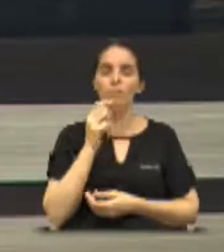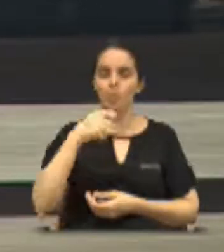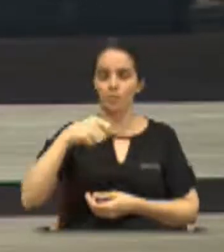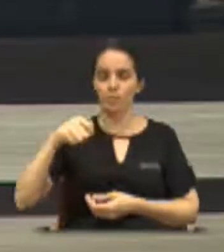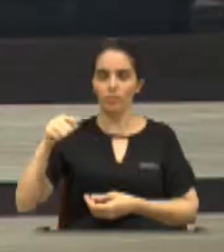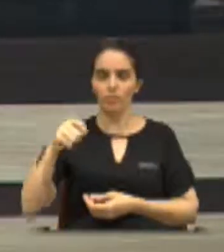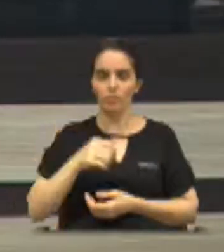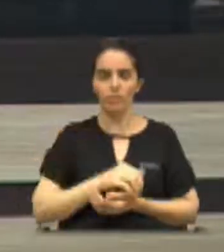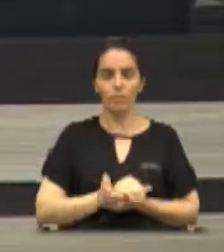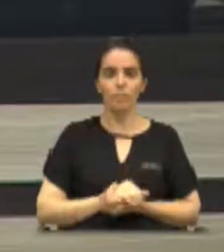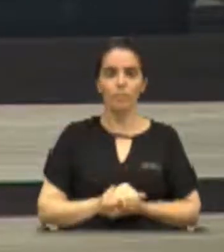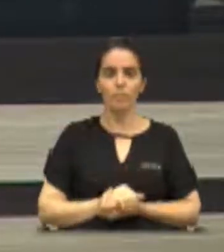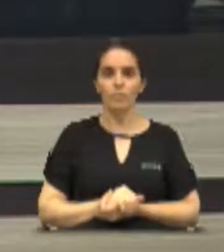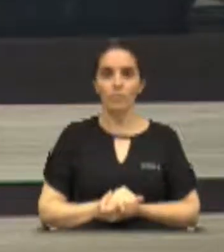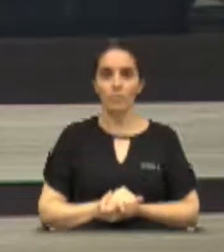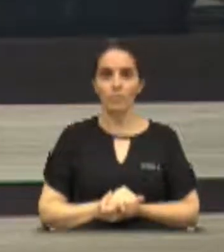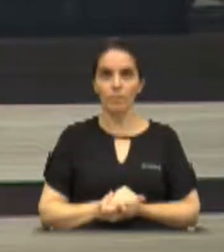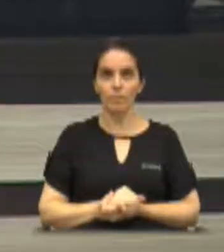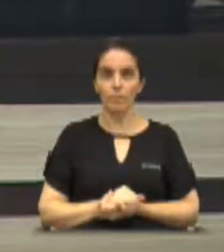Costa.